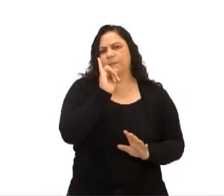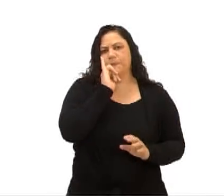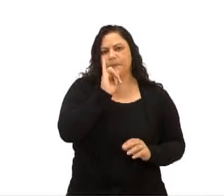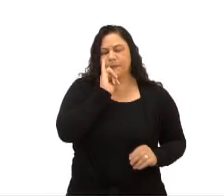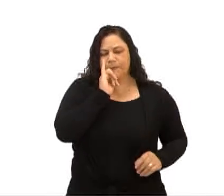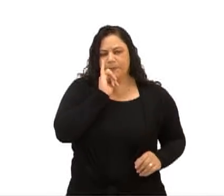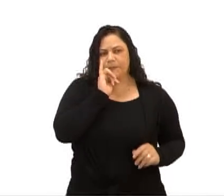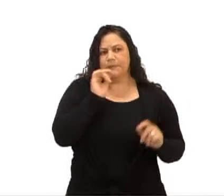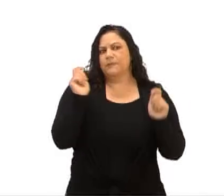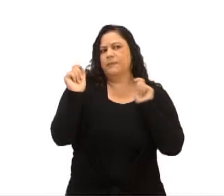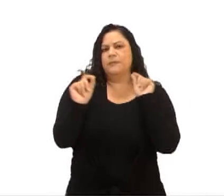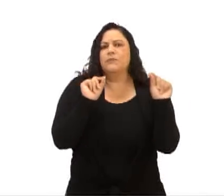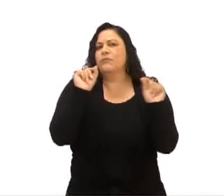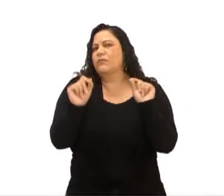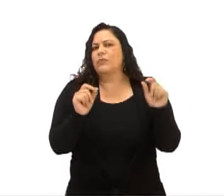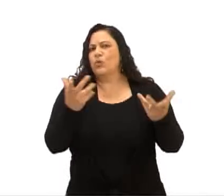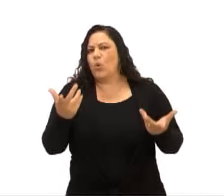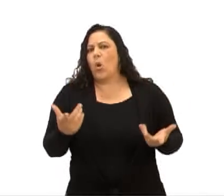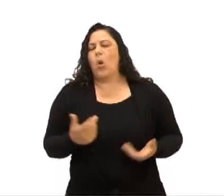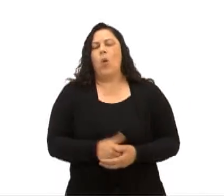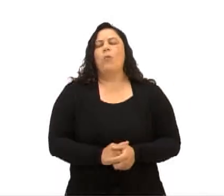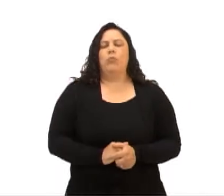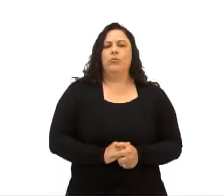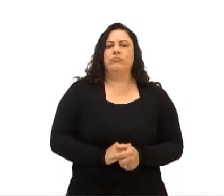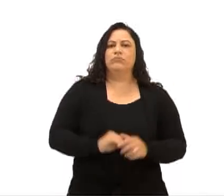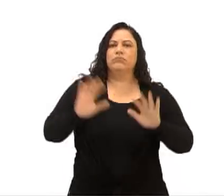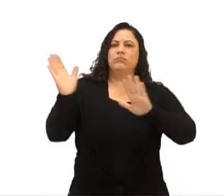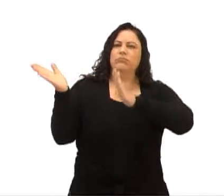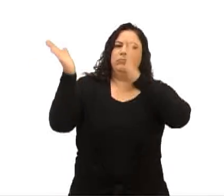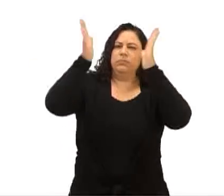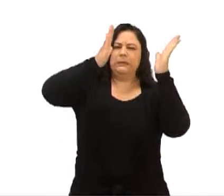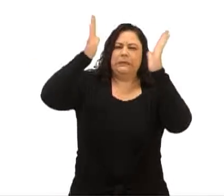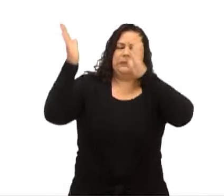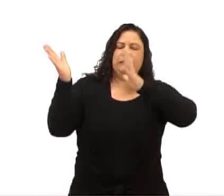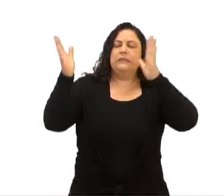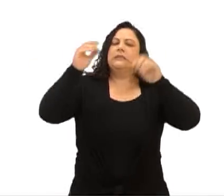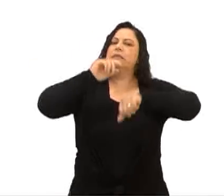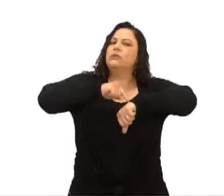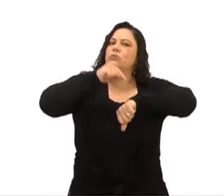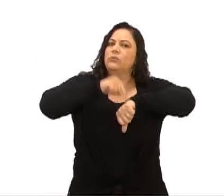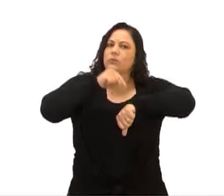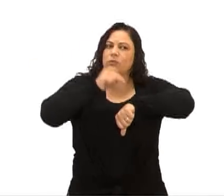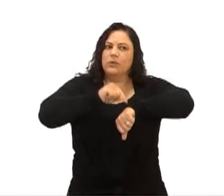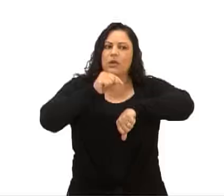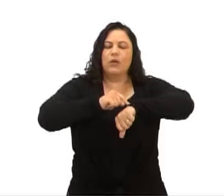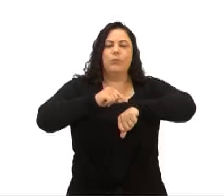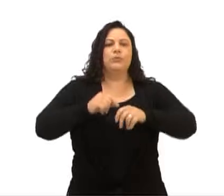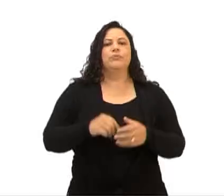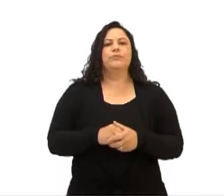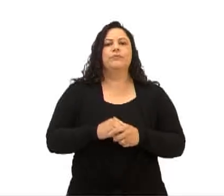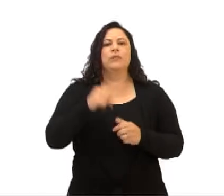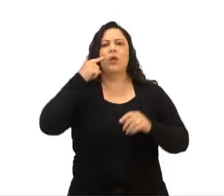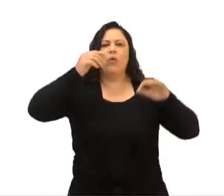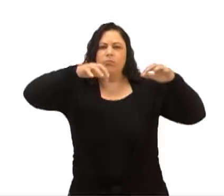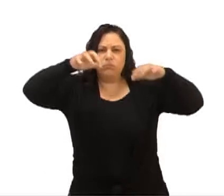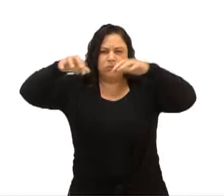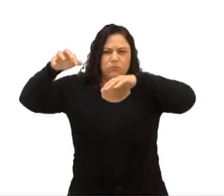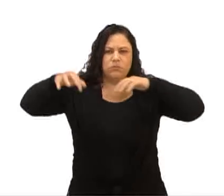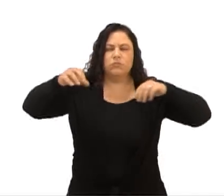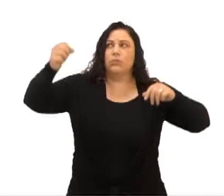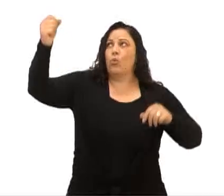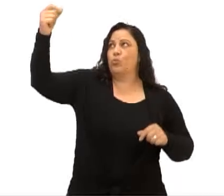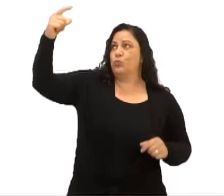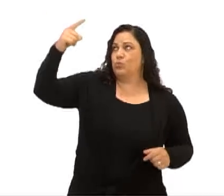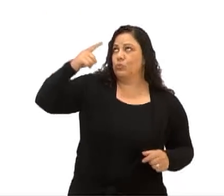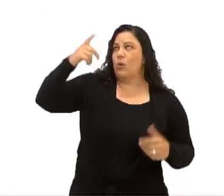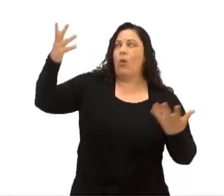vocês como seria, então, um mapa de previsão do tempo, né? Com os símbolozinhos ali de chuva, de sol,